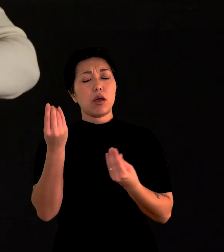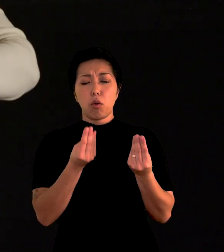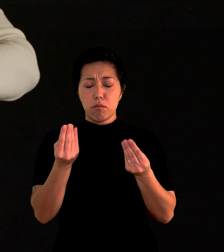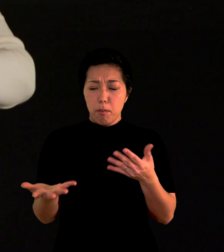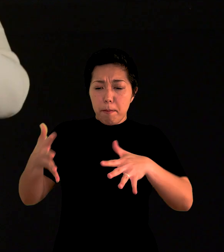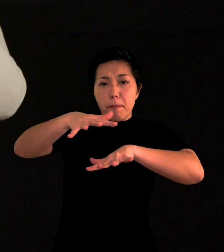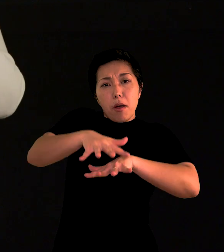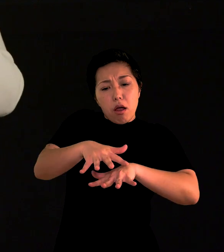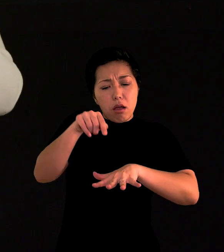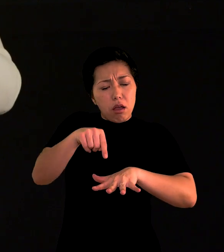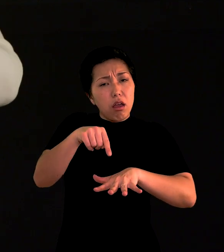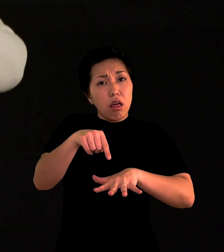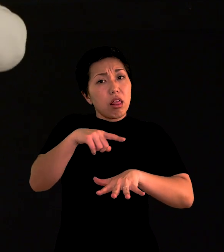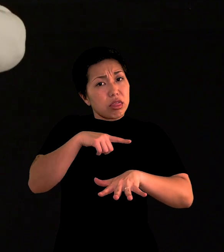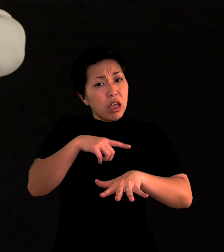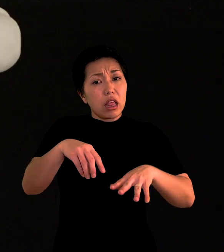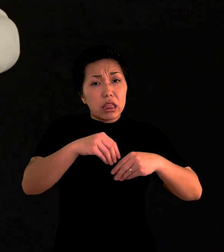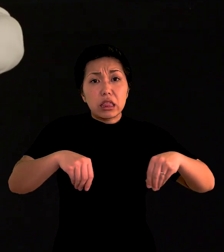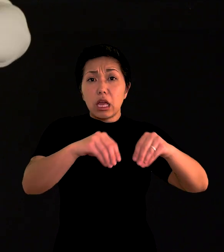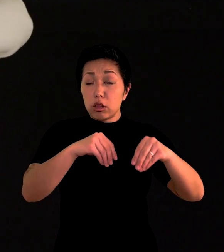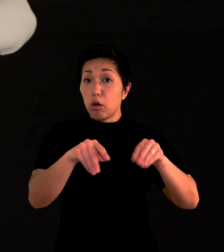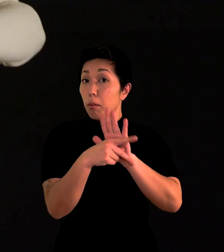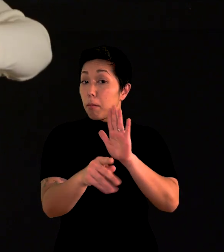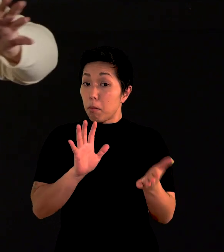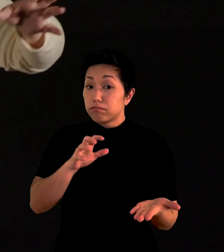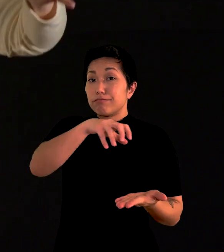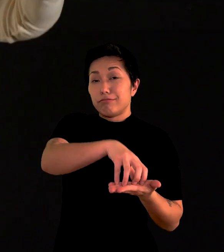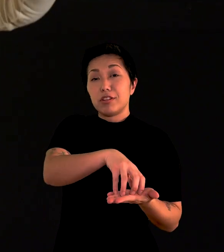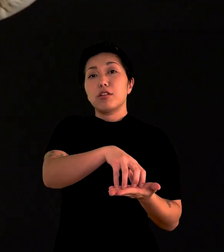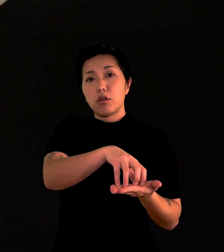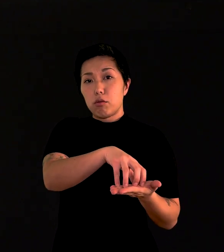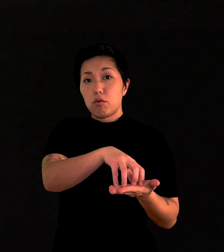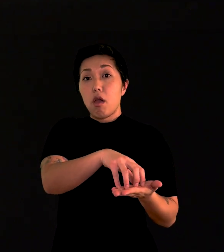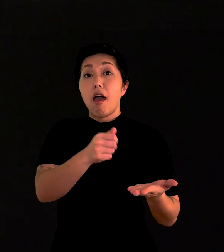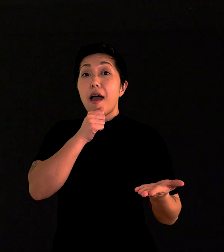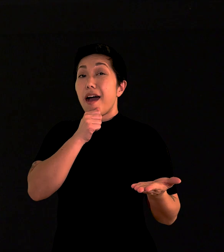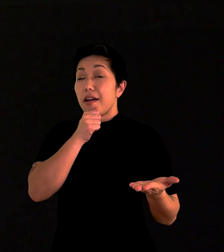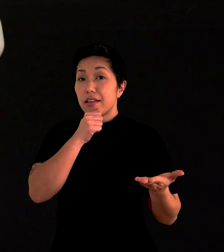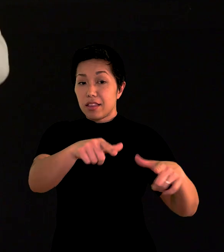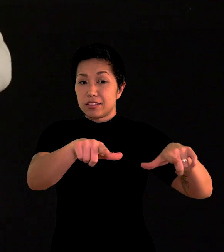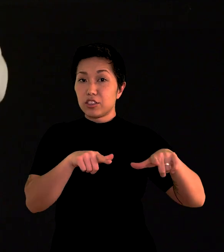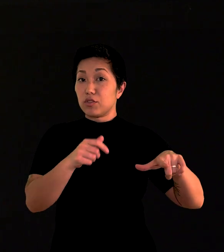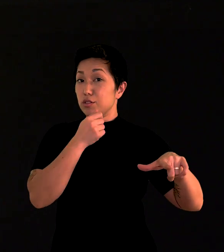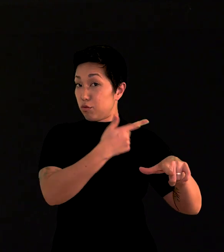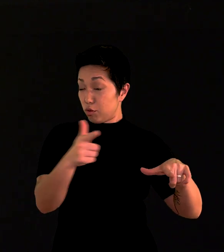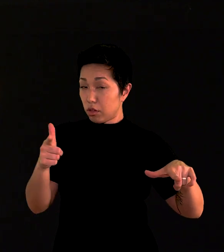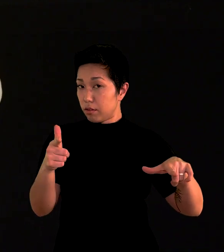sobrepõe aonde já consta territórios quilombolas não certificados,